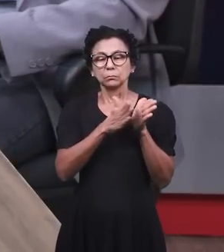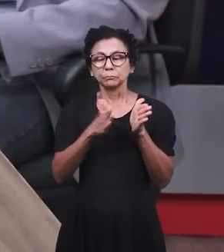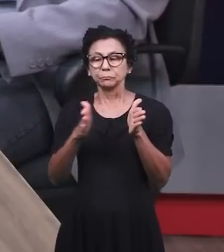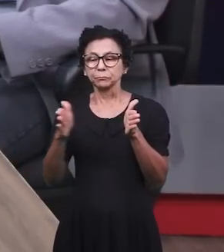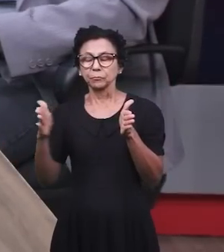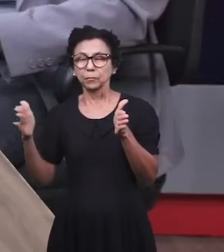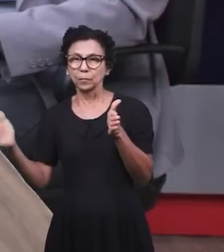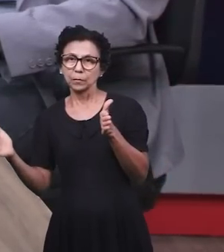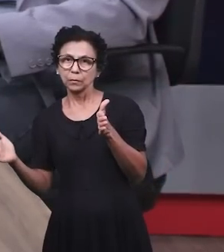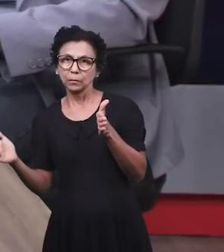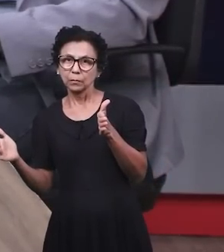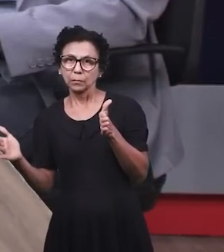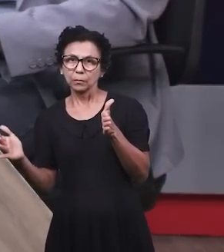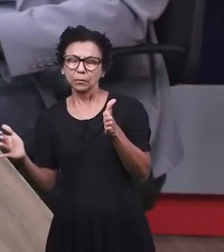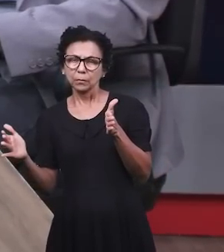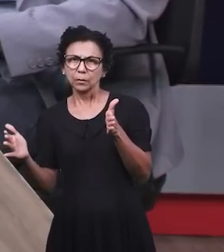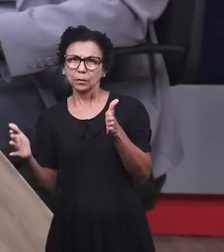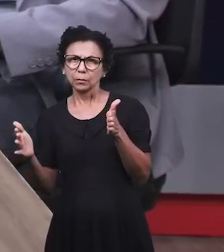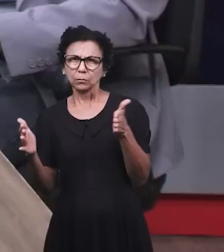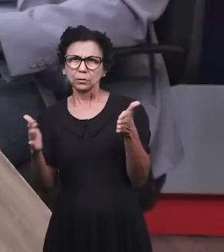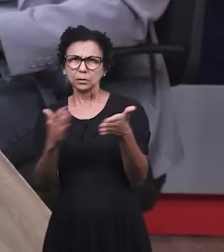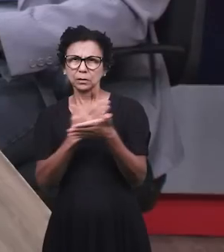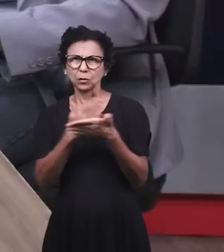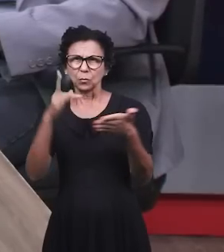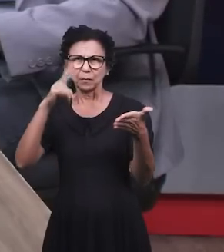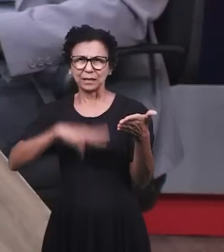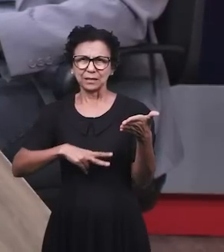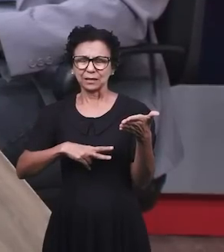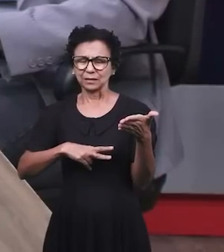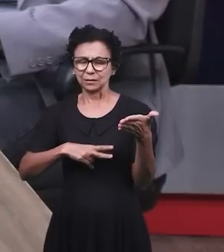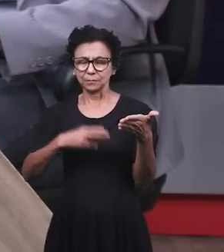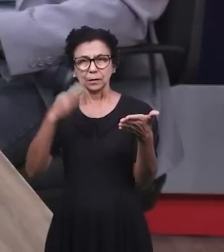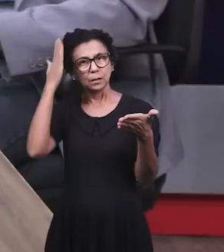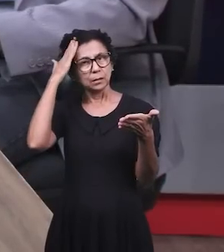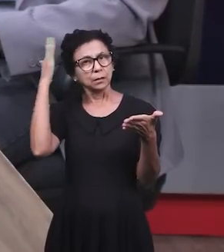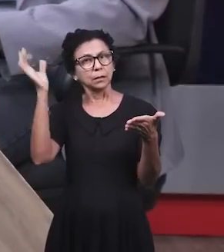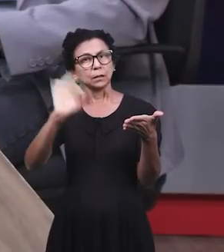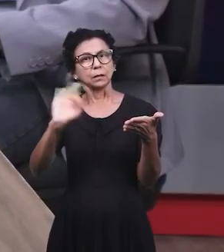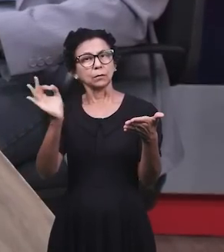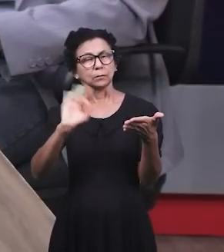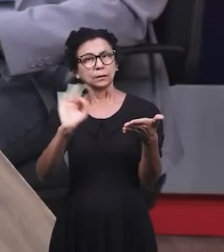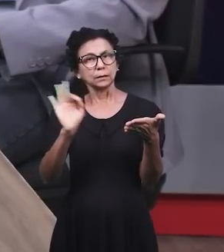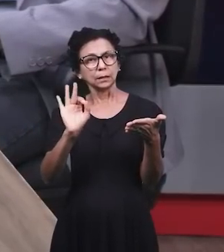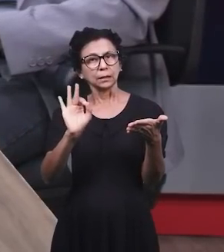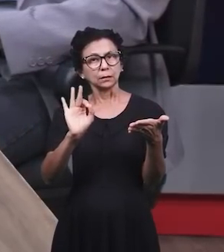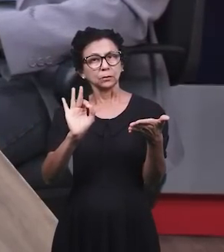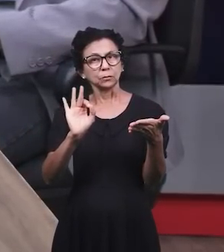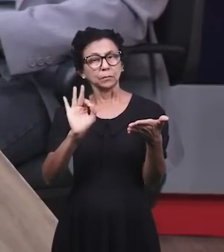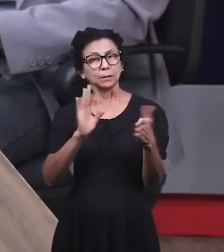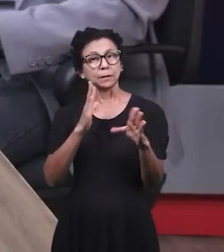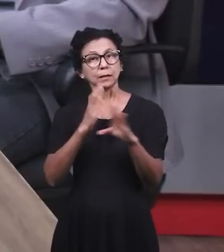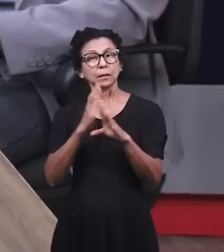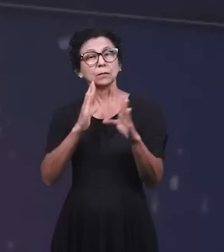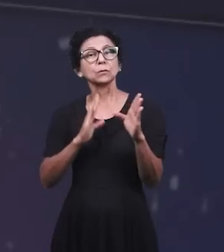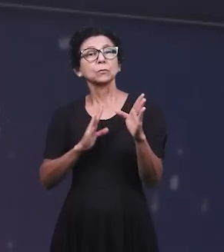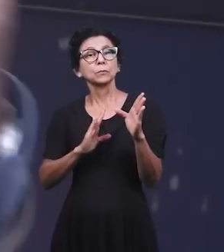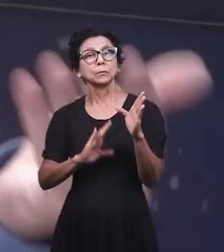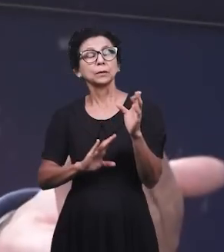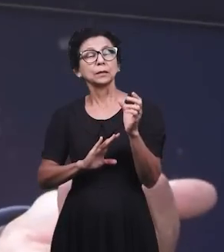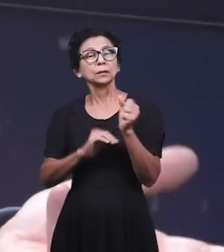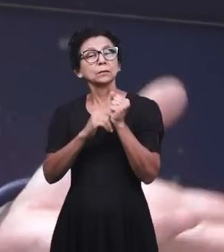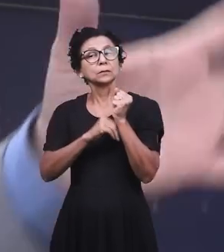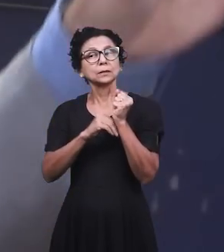forma que quando você lê num primeiro momento, você não vai compreender, mas se você fizer, né, qual seria o código, né? Entendi. Fazer